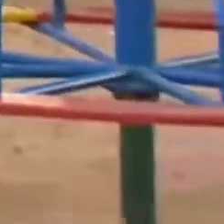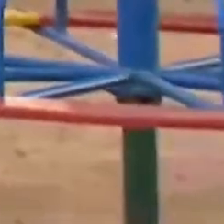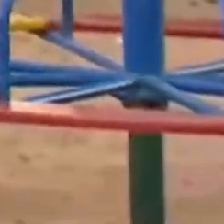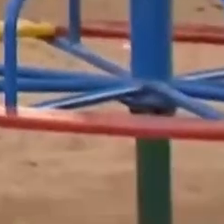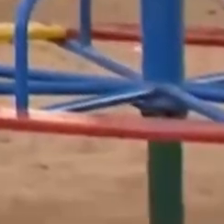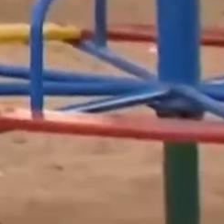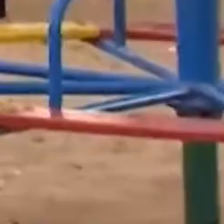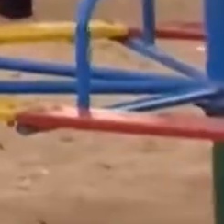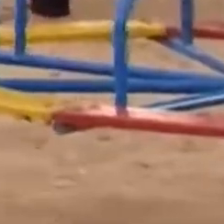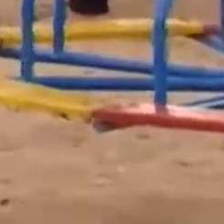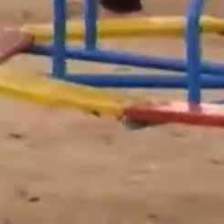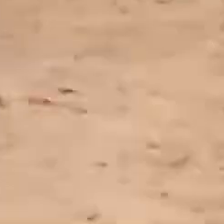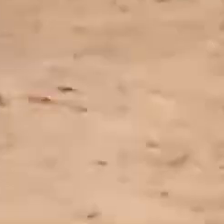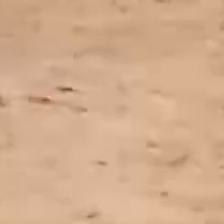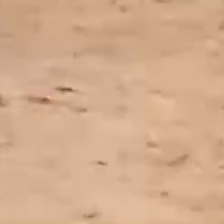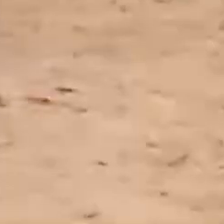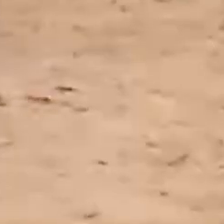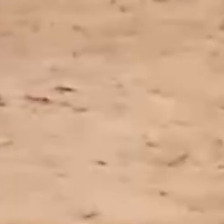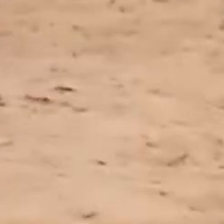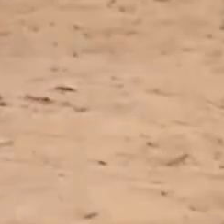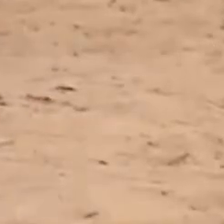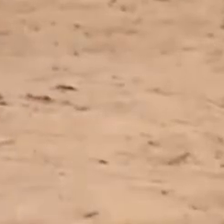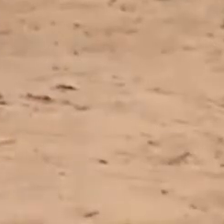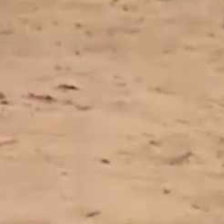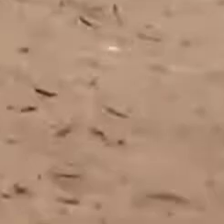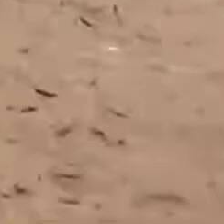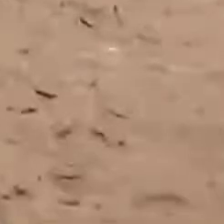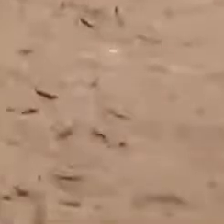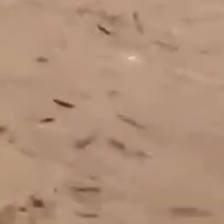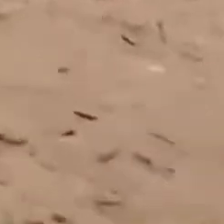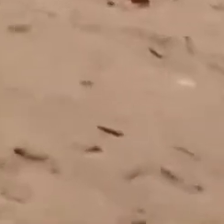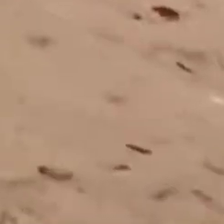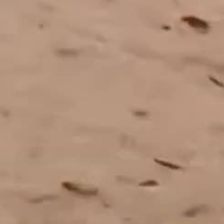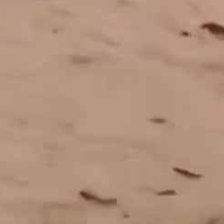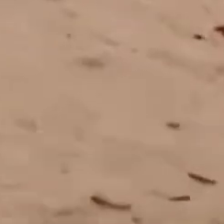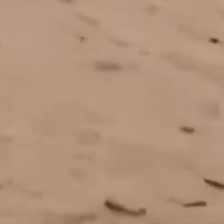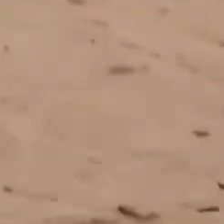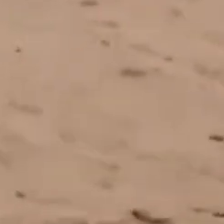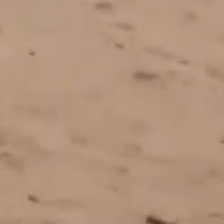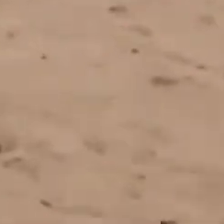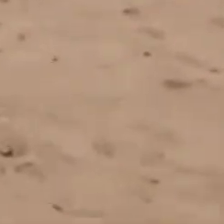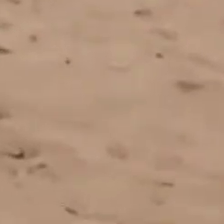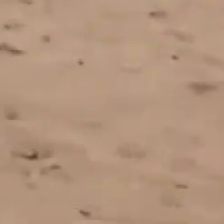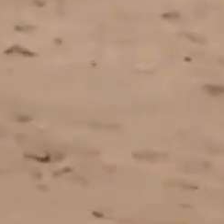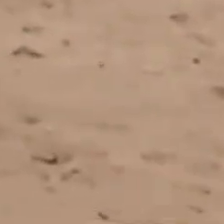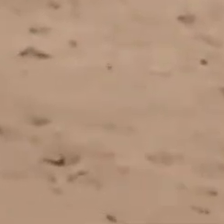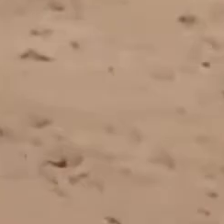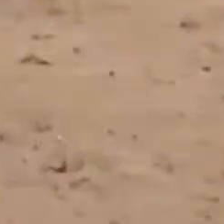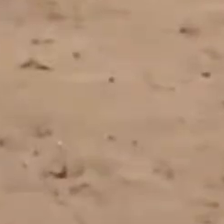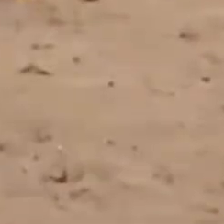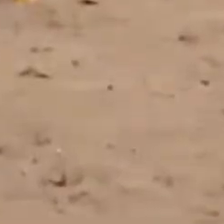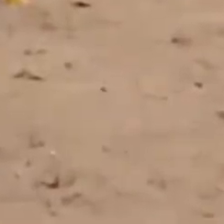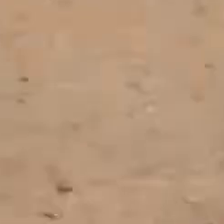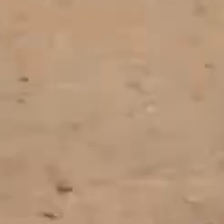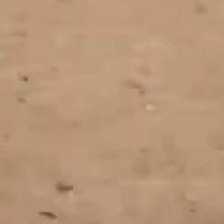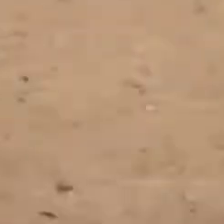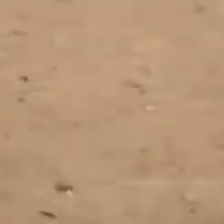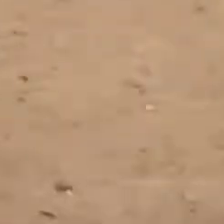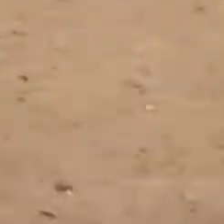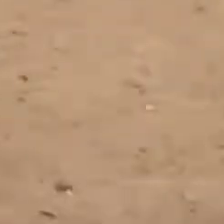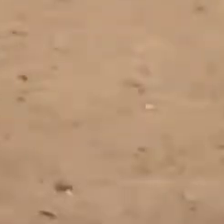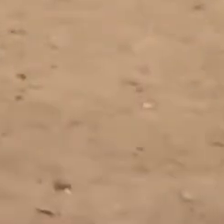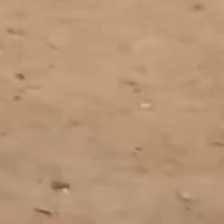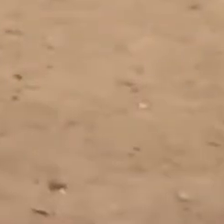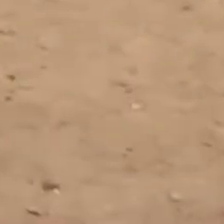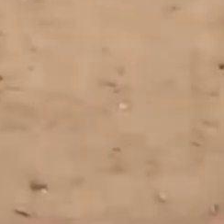Logo cedo, o playground da Praça 15 de Novembro, mais conhecida como Praça Santa Cruz, no Cambuí, está